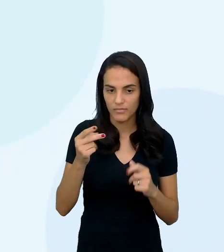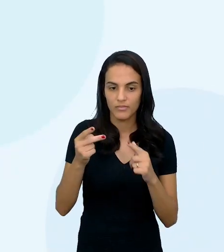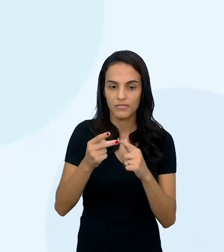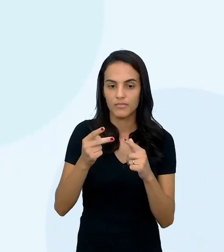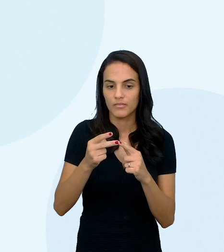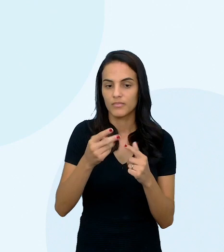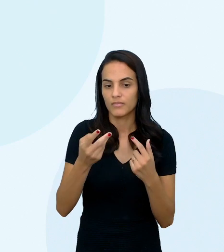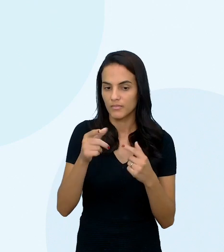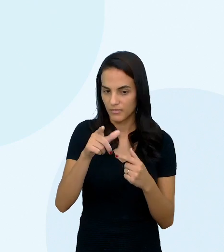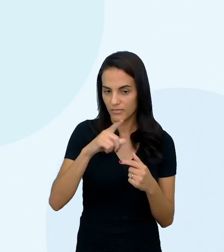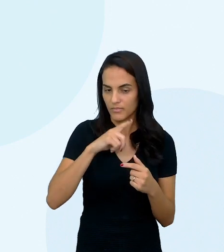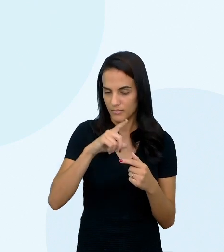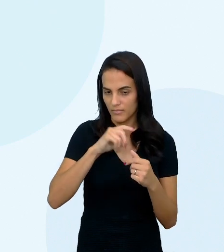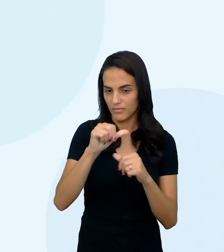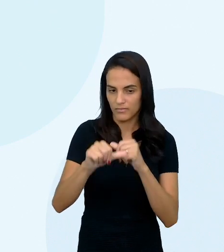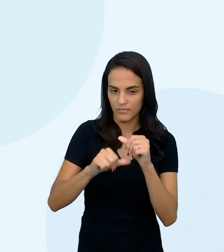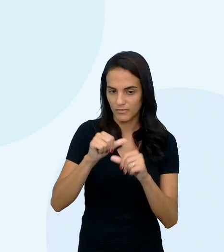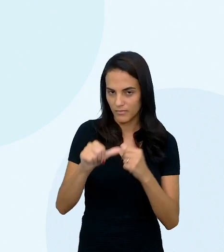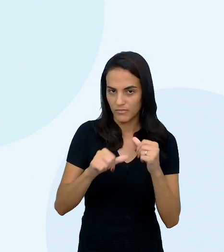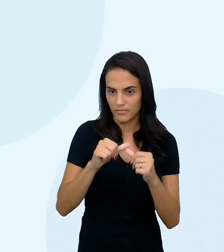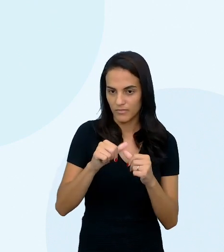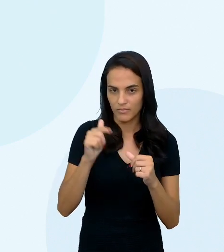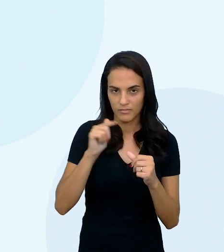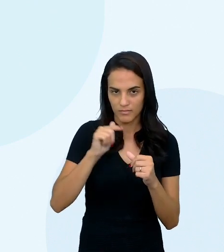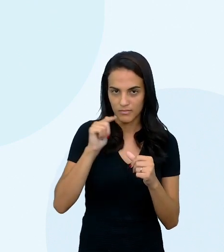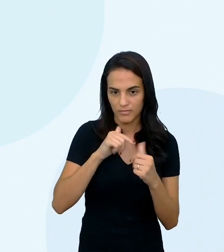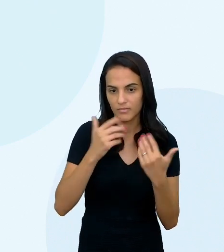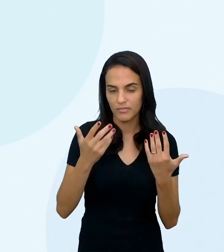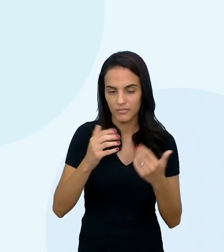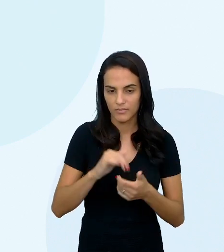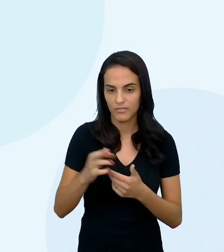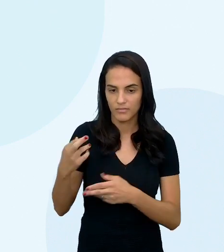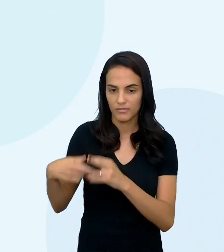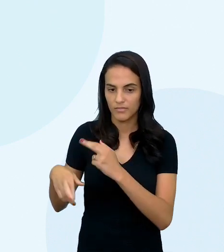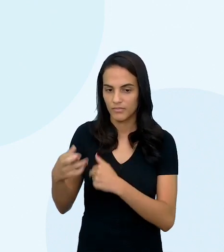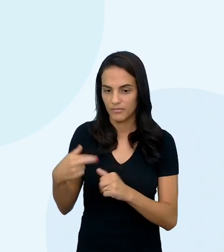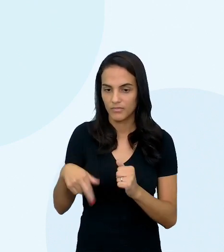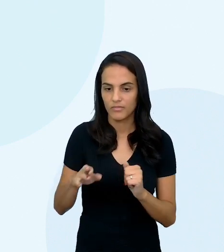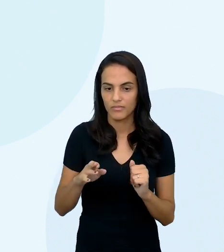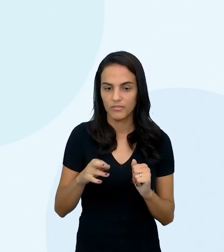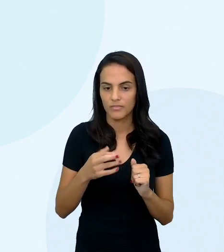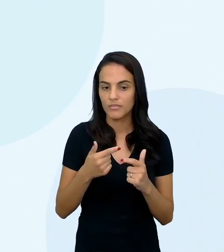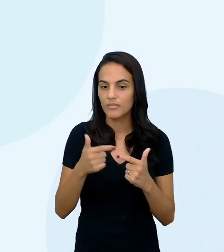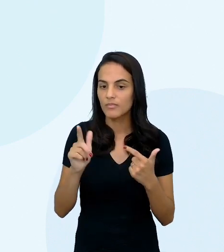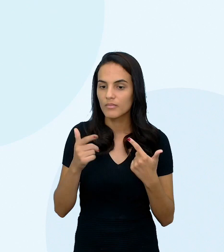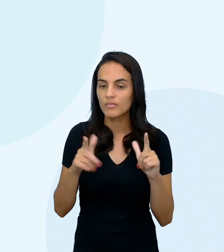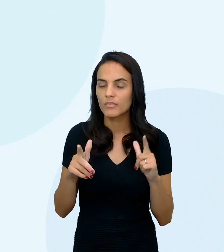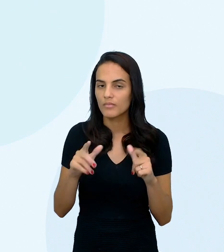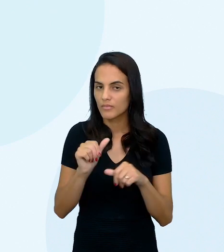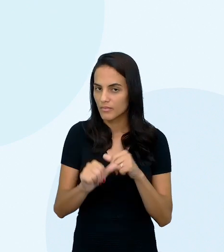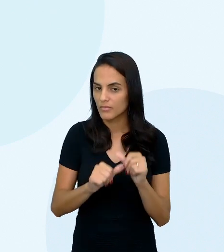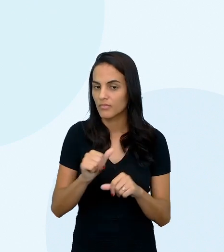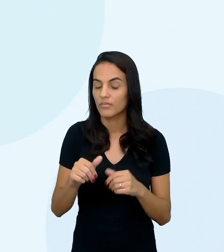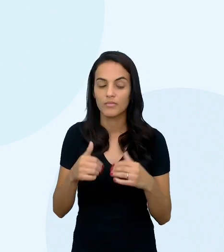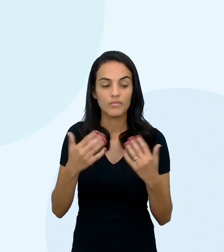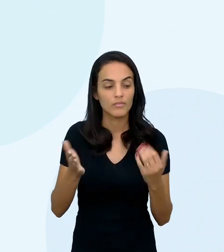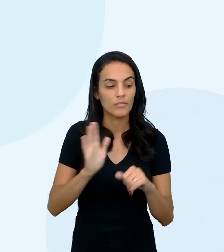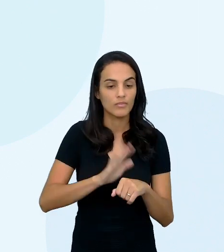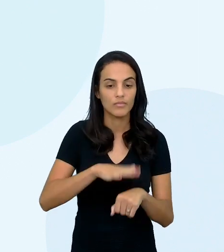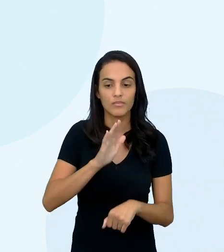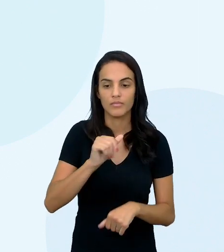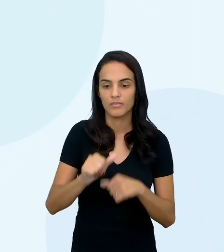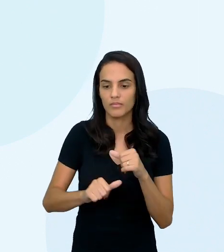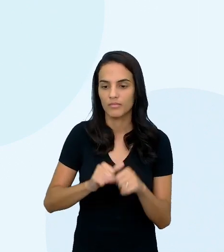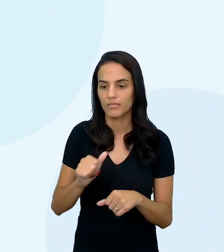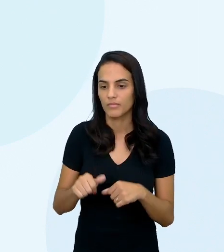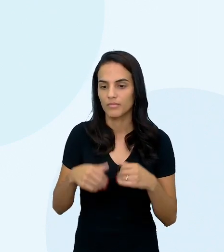experimento? Teve mudança de coloração em relação ao nosso becker vazio, o controle? Qual que teve maior